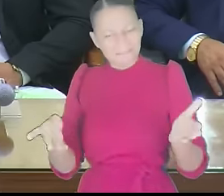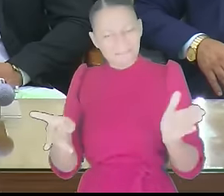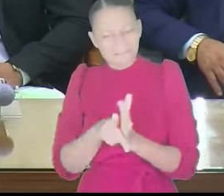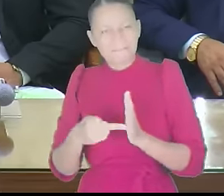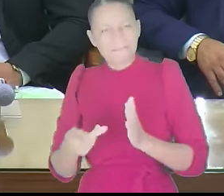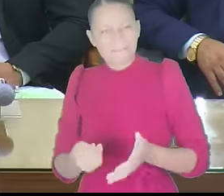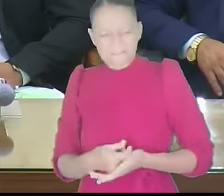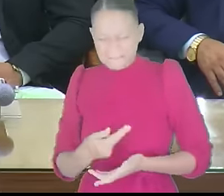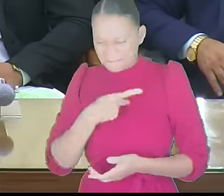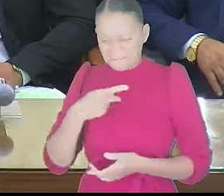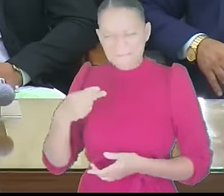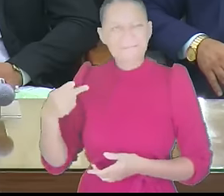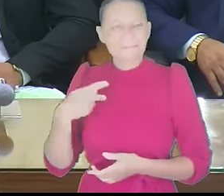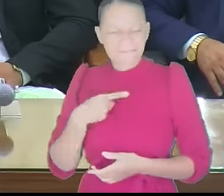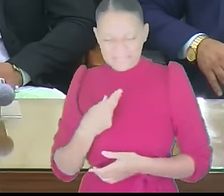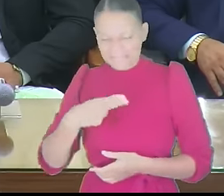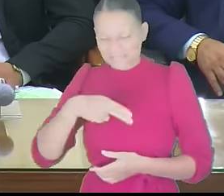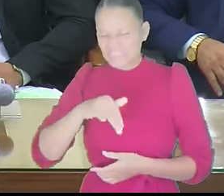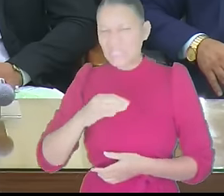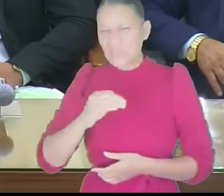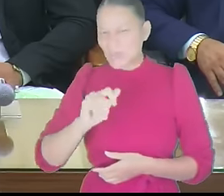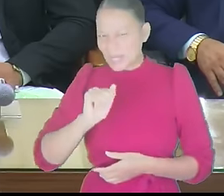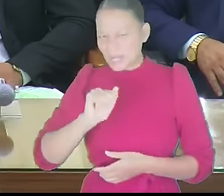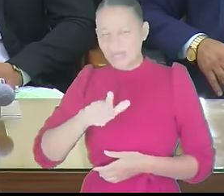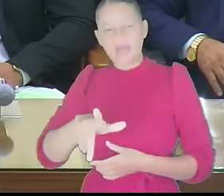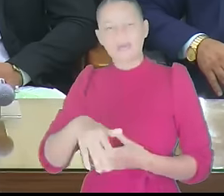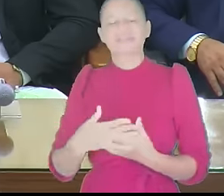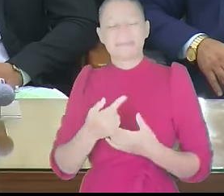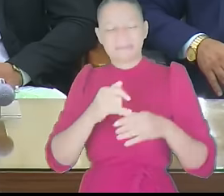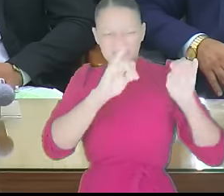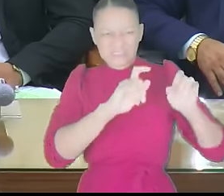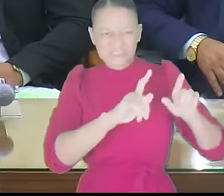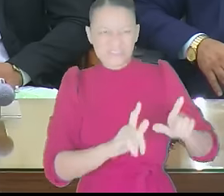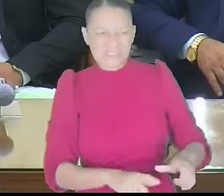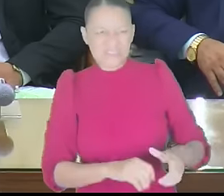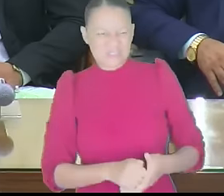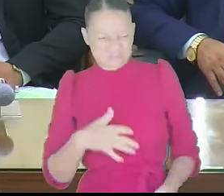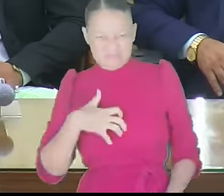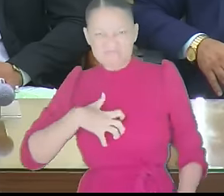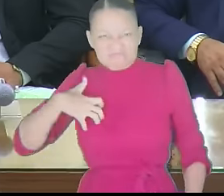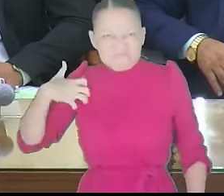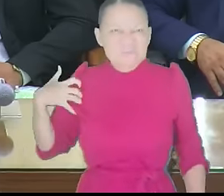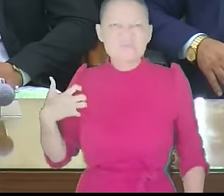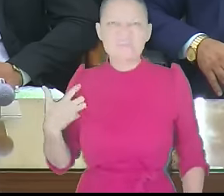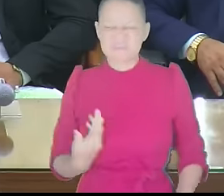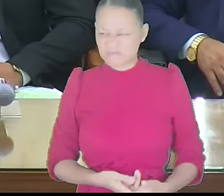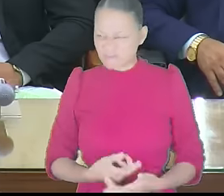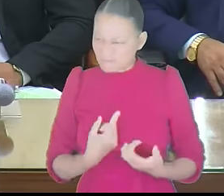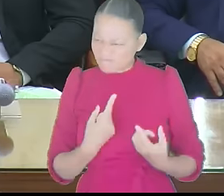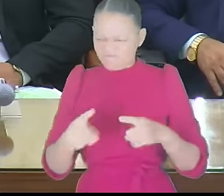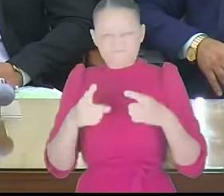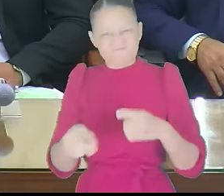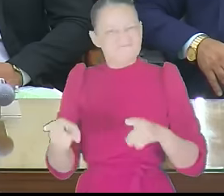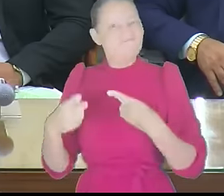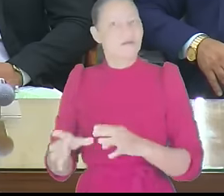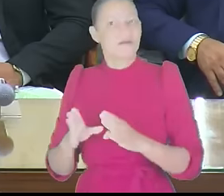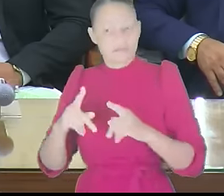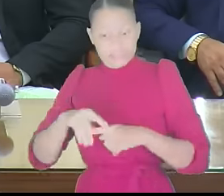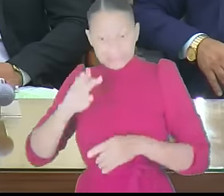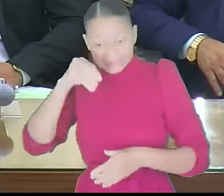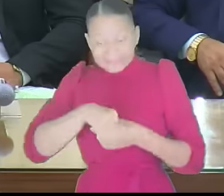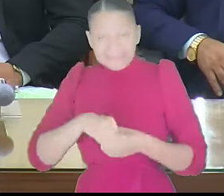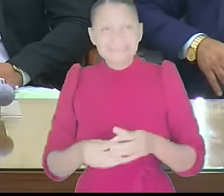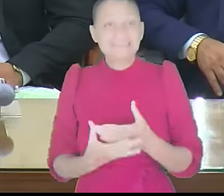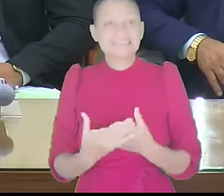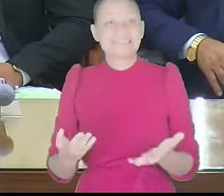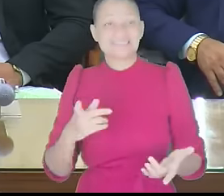pastor Balaão, pastor Nicolau. Tem Jezabel, aquele miserável que faz tanto mal à igreja. Na igreja